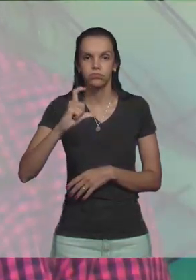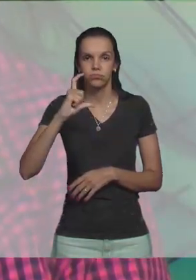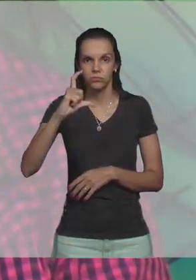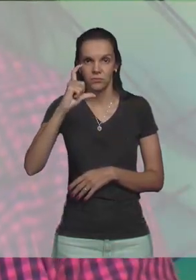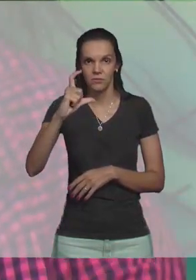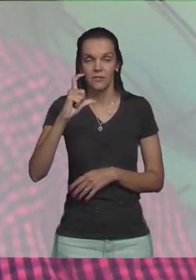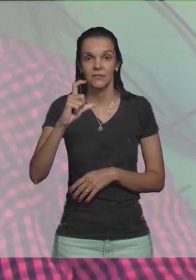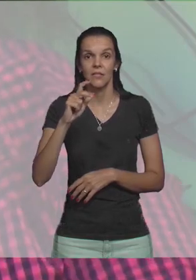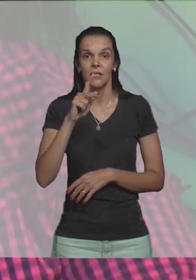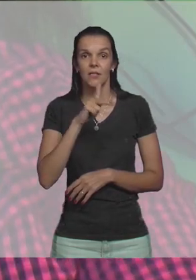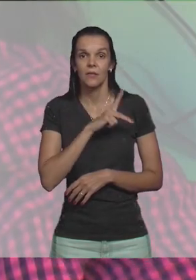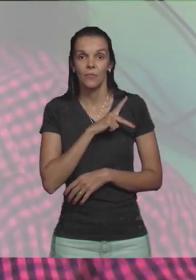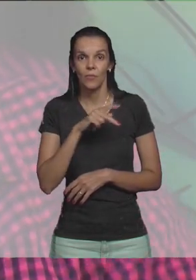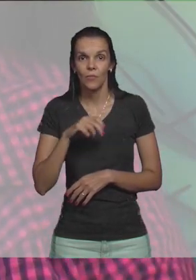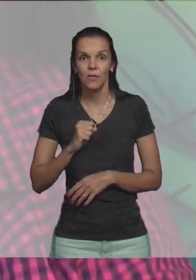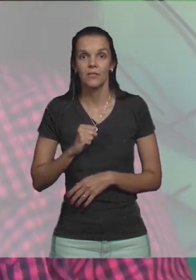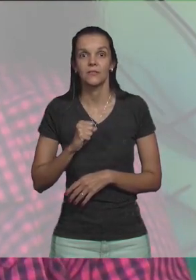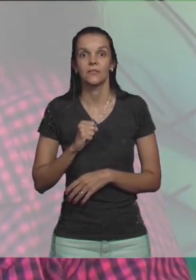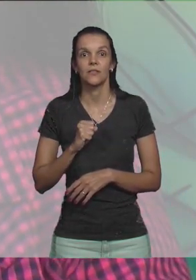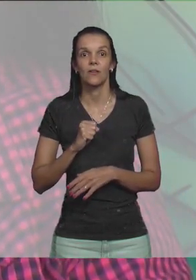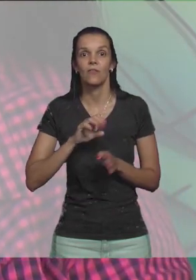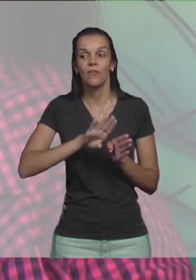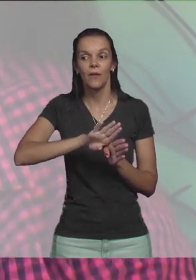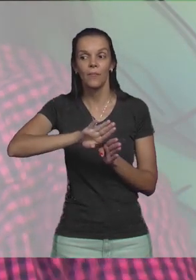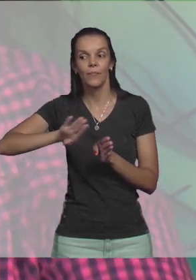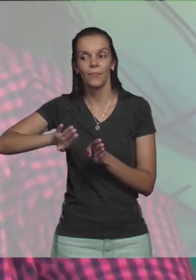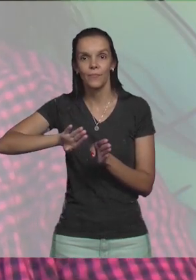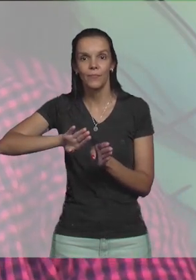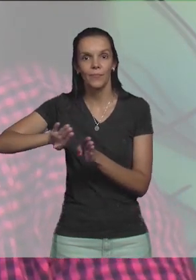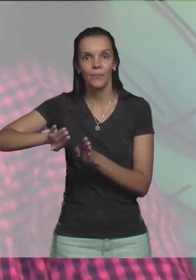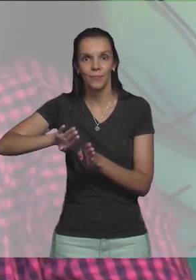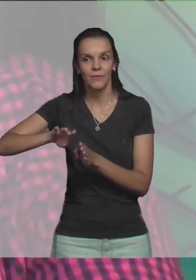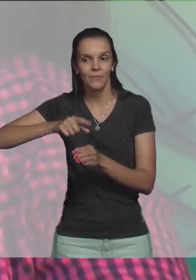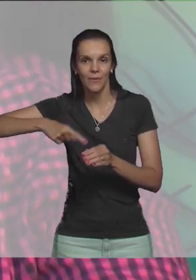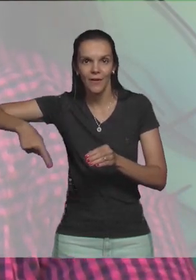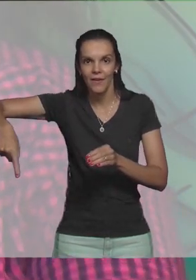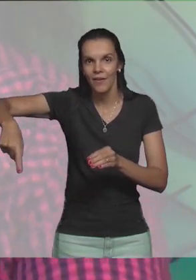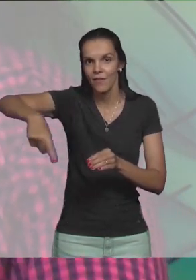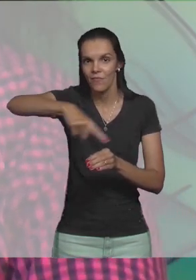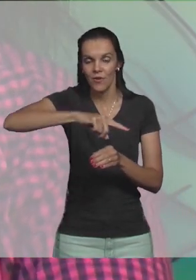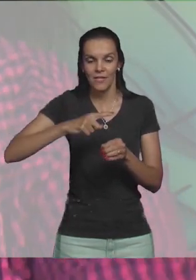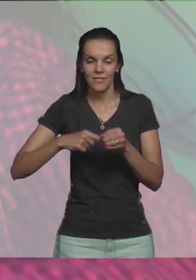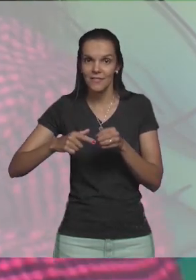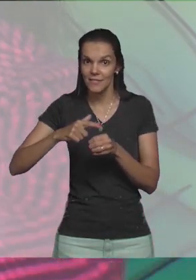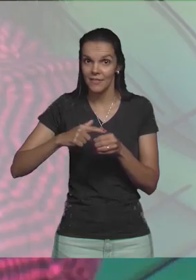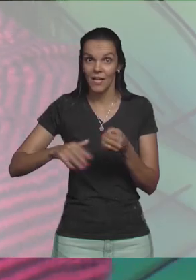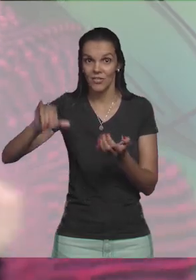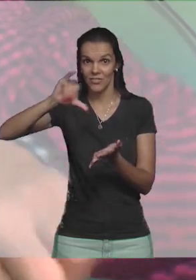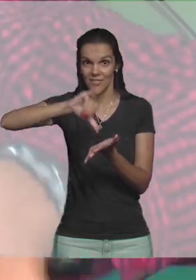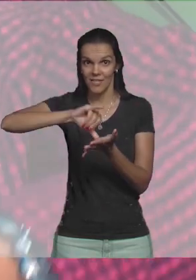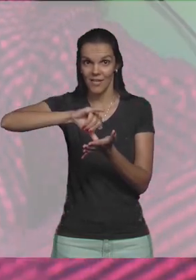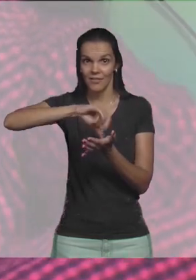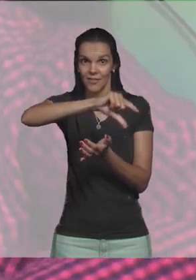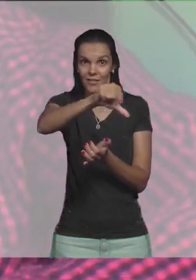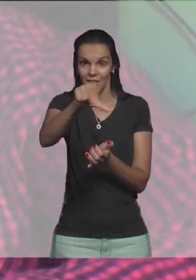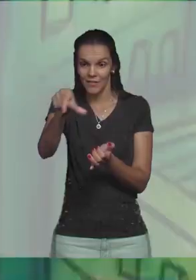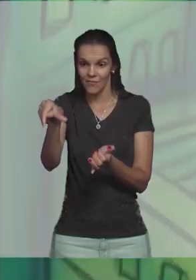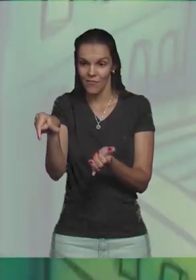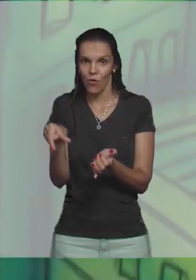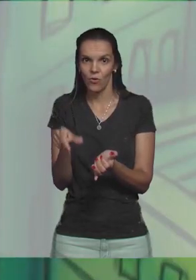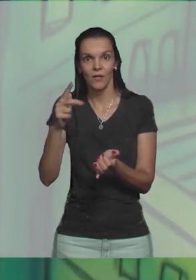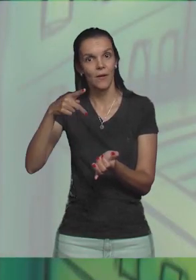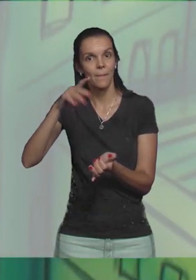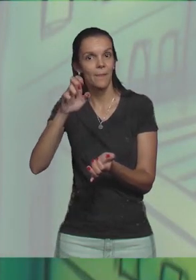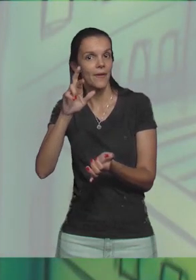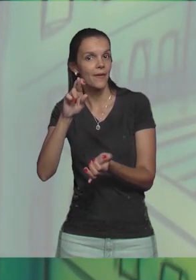que essa população ela vai sendo empurrada para a margem, né? Ela está sempre em volta, né? Aquilo que a gente vê nas cidades. Aqui está o grande centro e aqui em volta está a